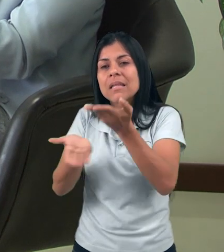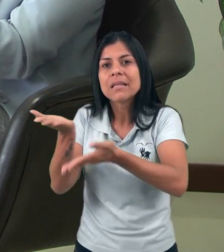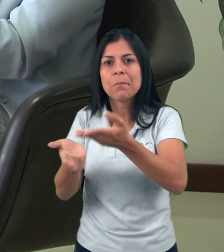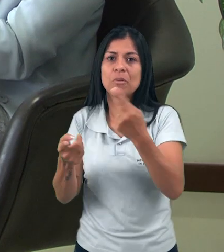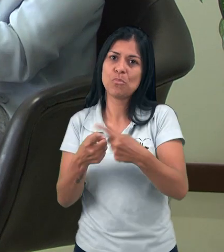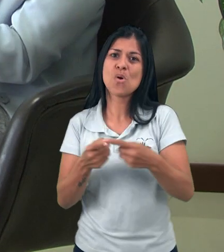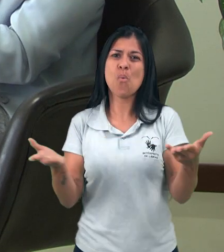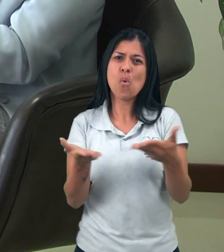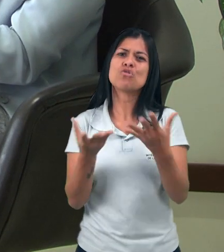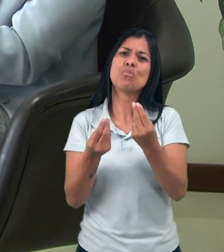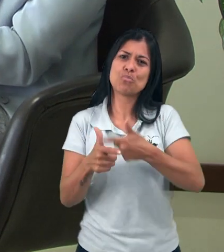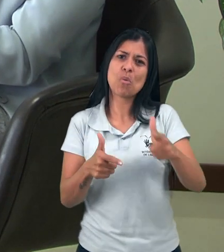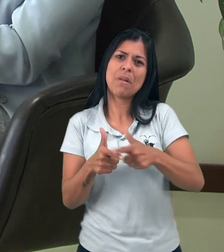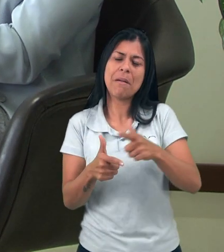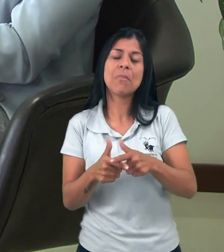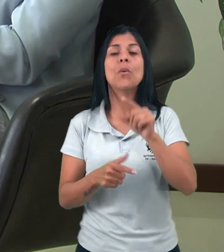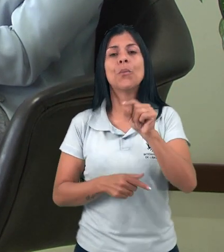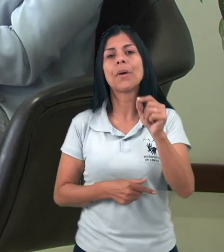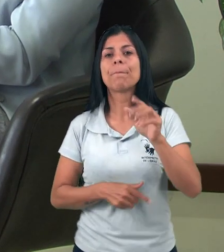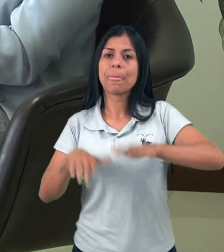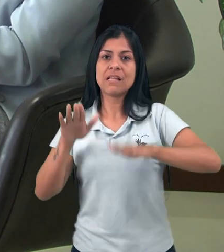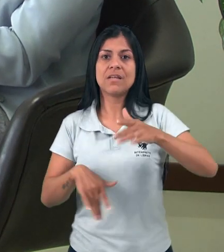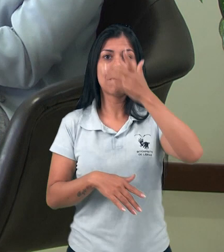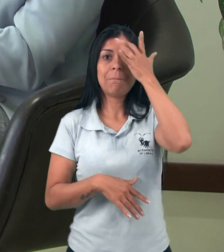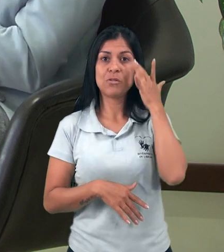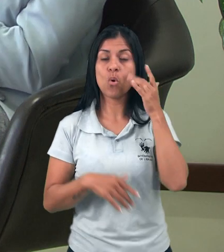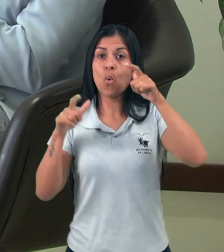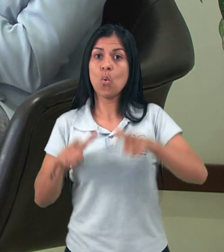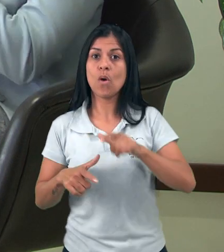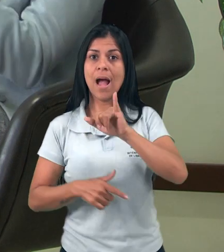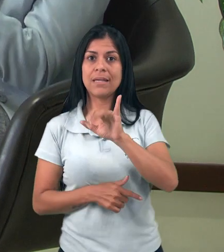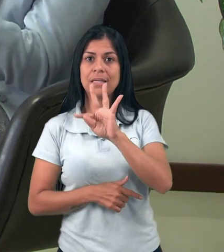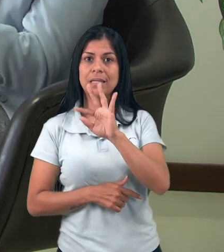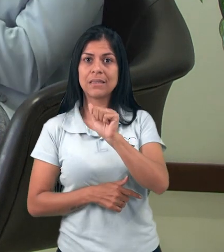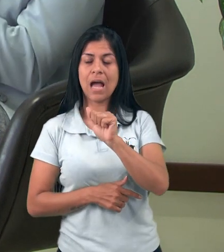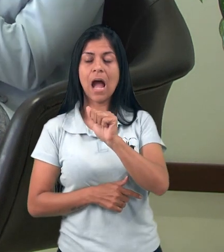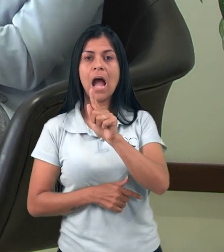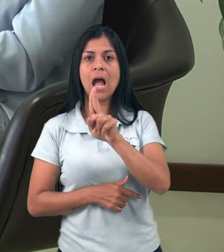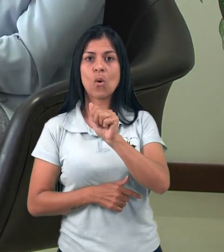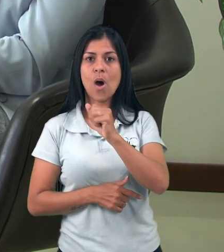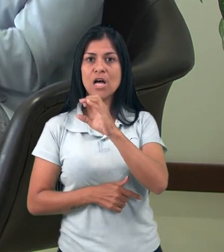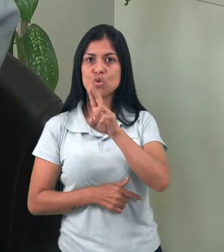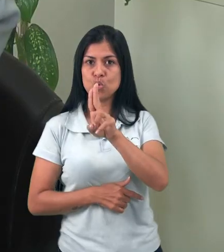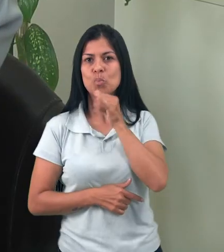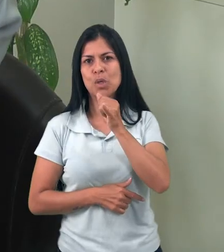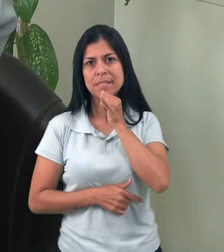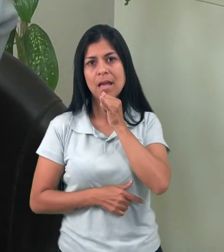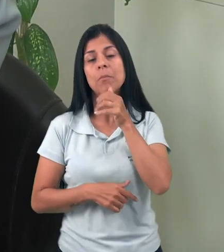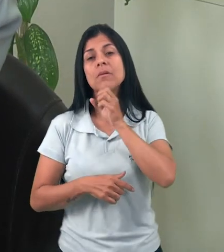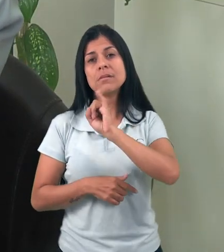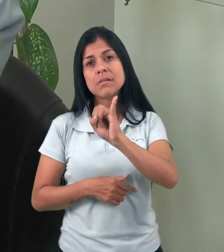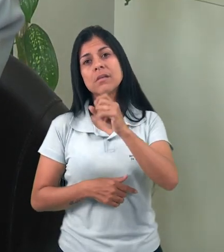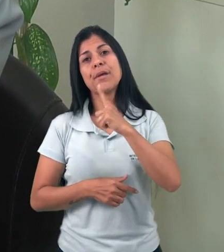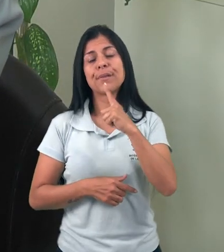gente tem um problema muito grande, muito grave hoje. O paciente, por exemplo, de Itaguaçu, que é a primeira viagem do ano, se ele não tinha